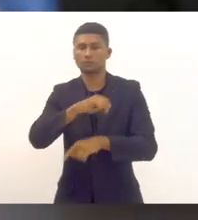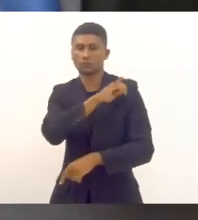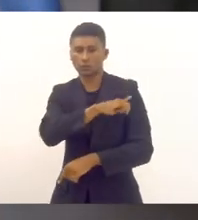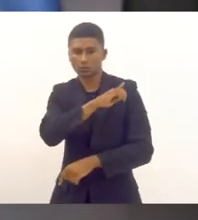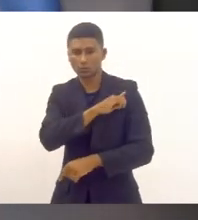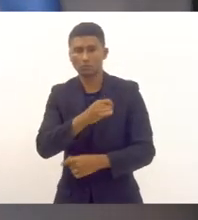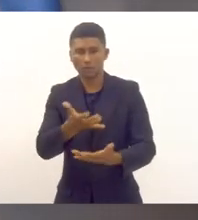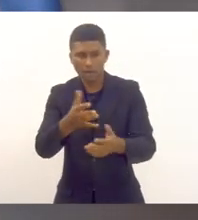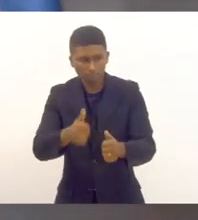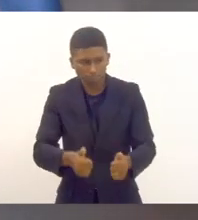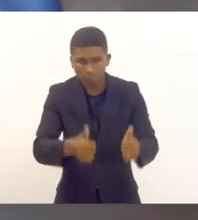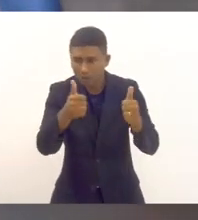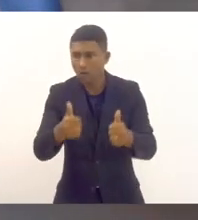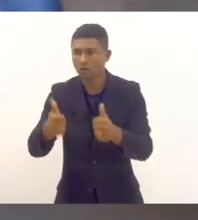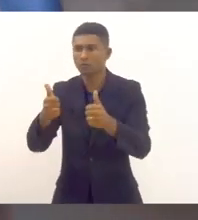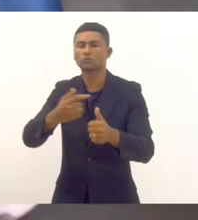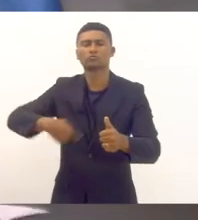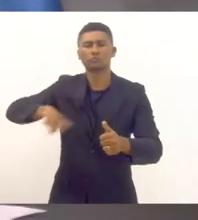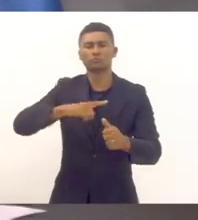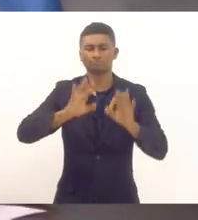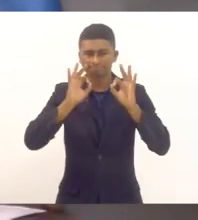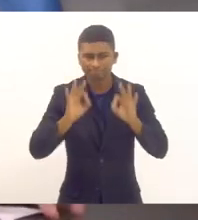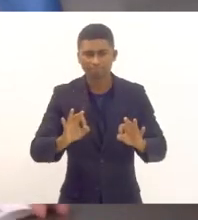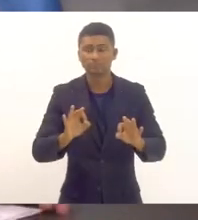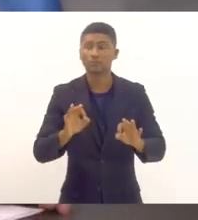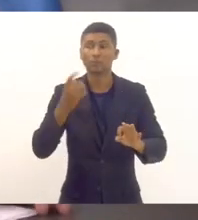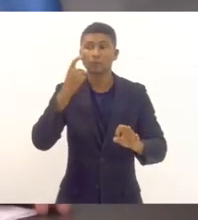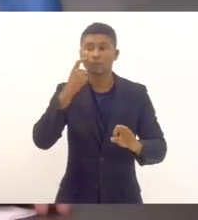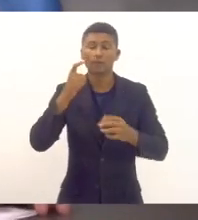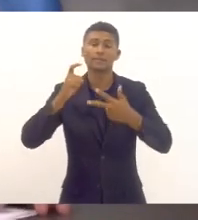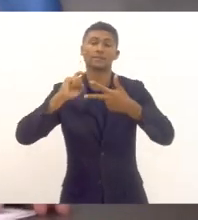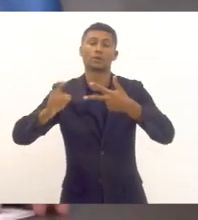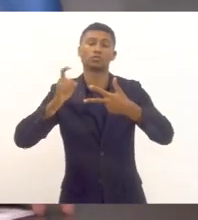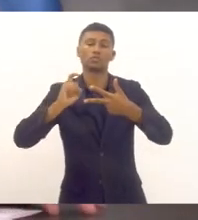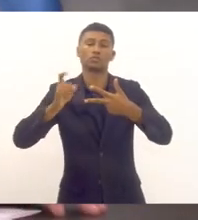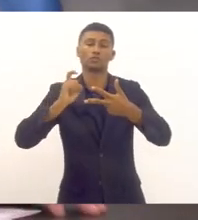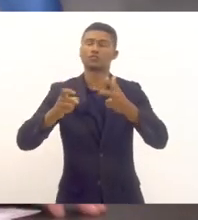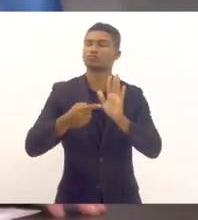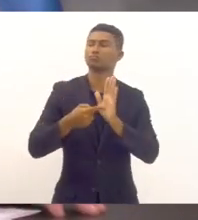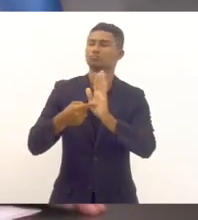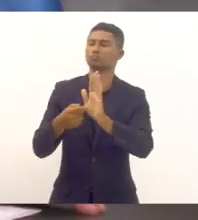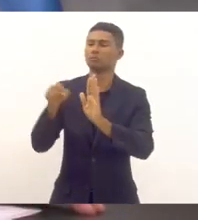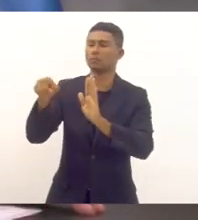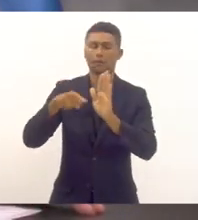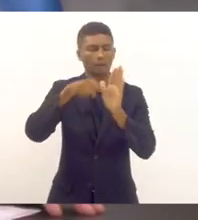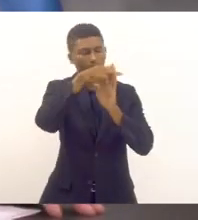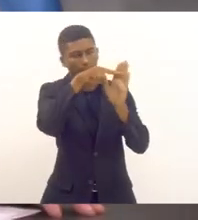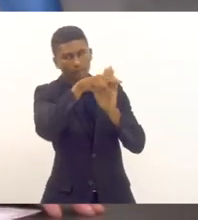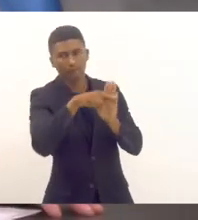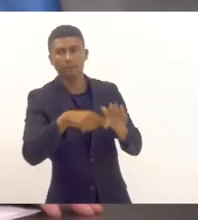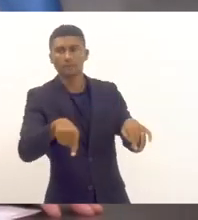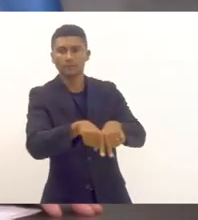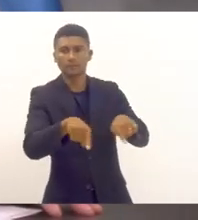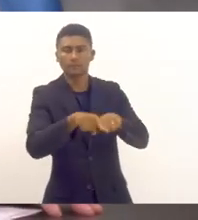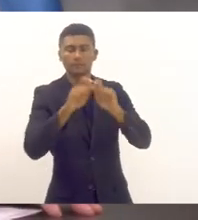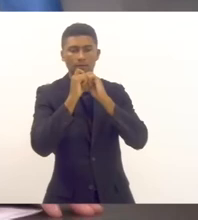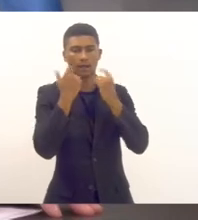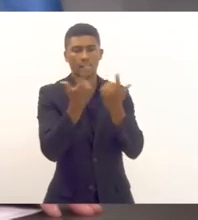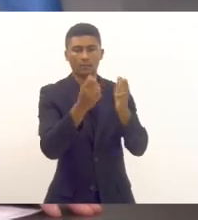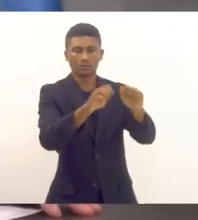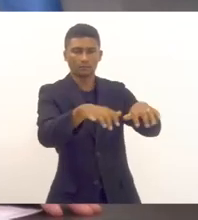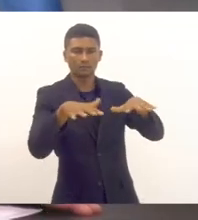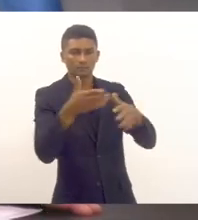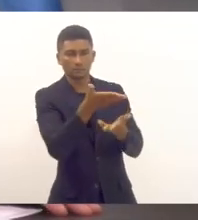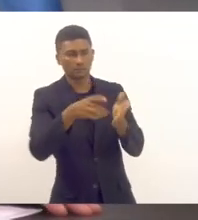a população, a gente vai estar levando para o Poder Executivo, está analisando, e também para apreciação do plenário dessa casa.